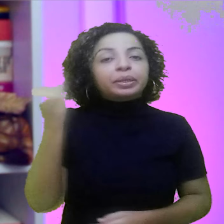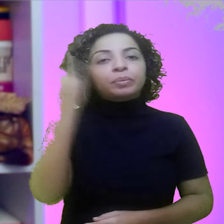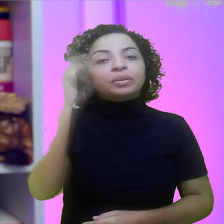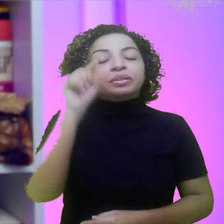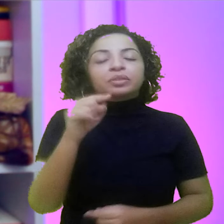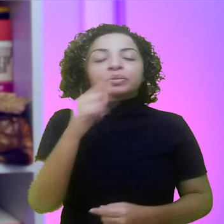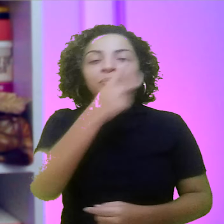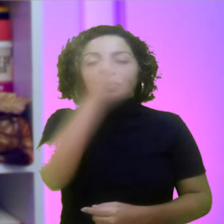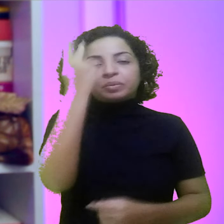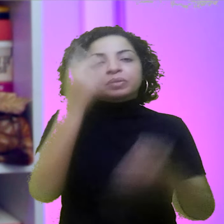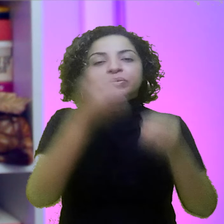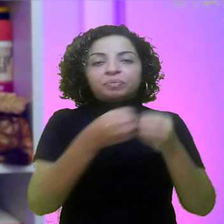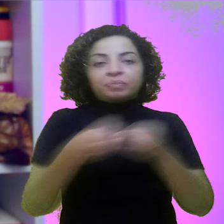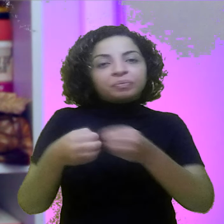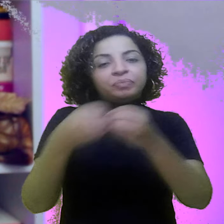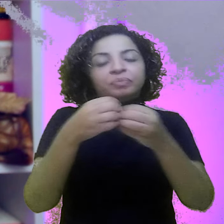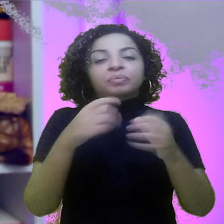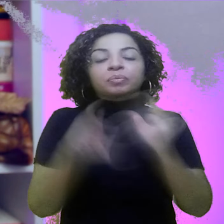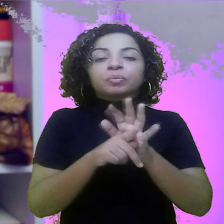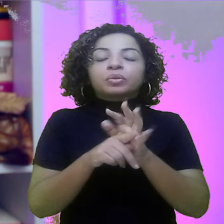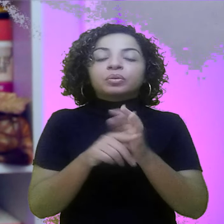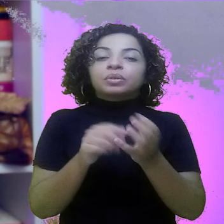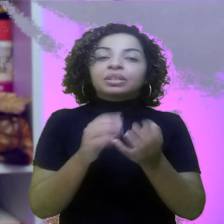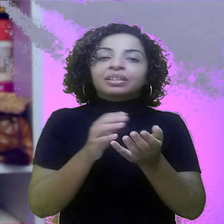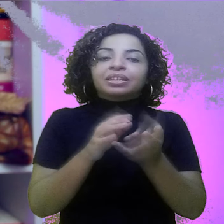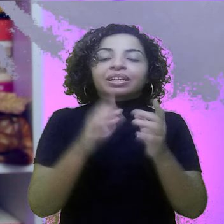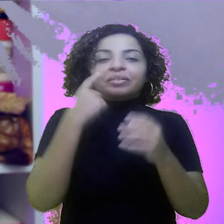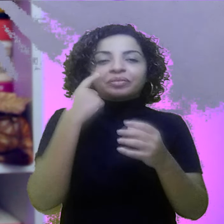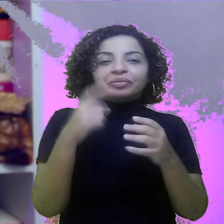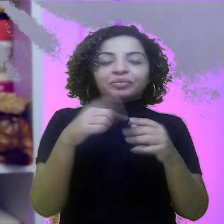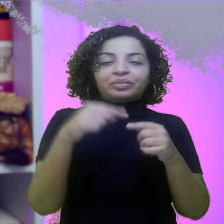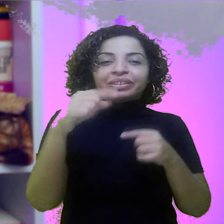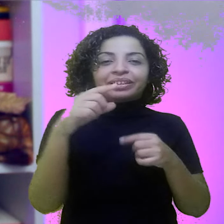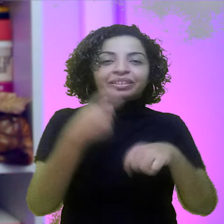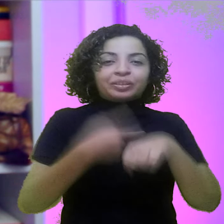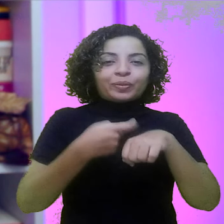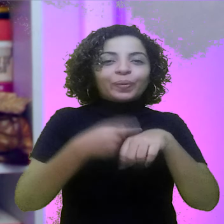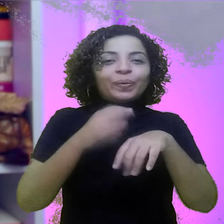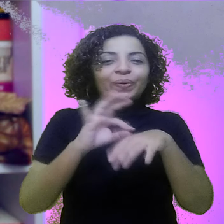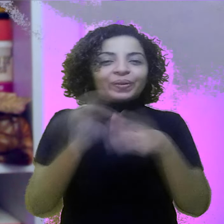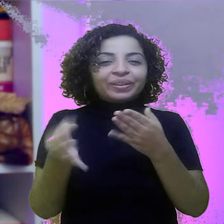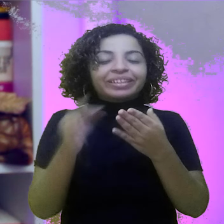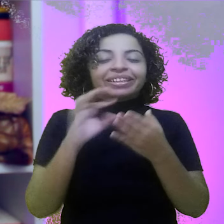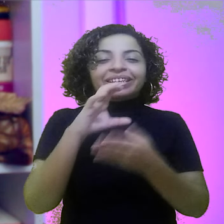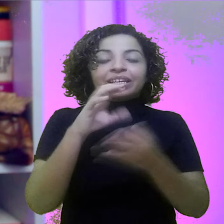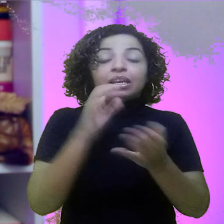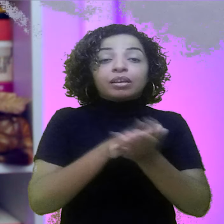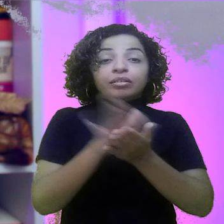E essa edição aqui, muito legalzinha, da Círculo do Livro. Eu adoro essas edições compridinhas aqui, capa dura da Círculo do